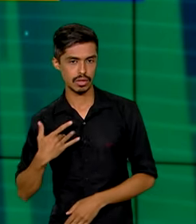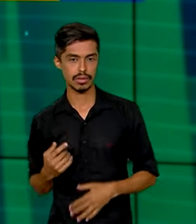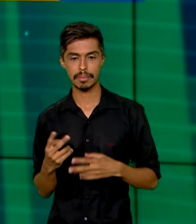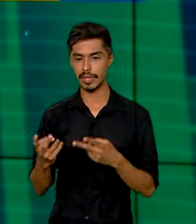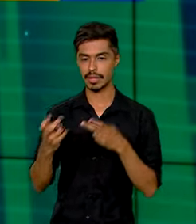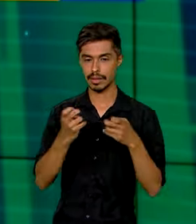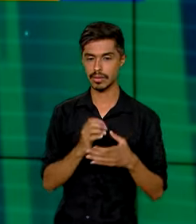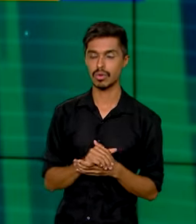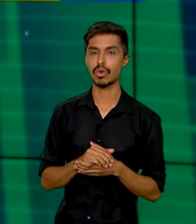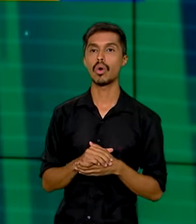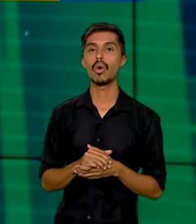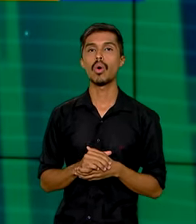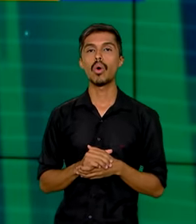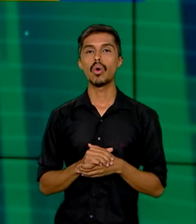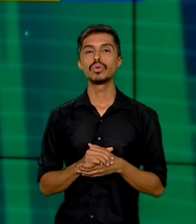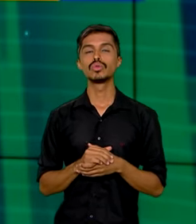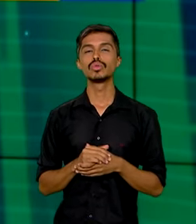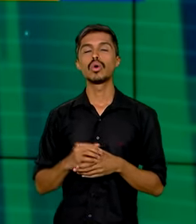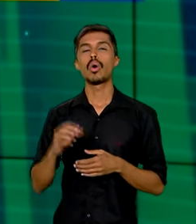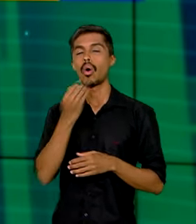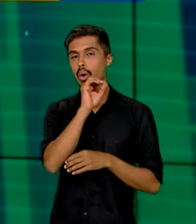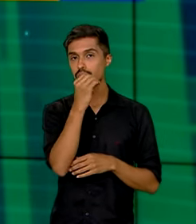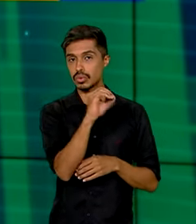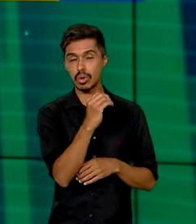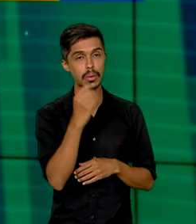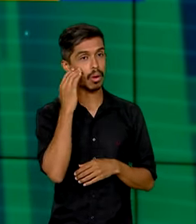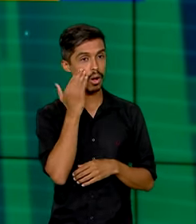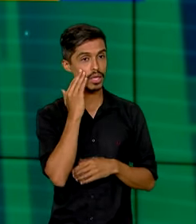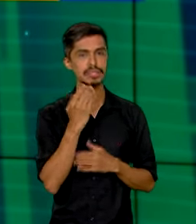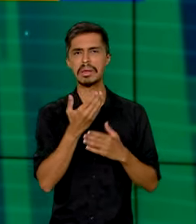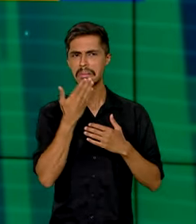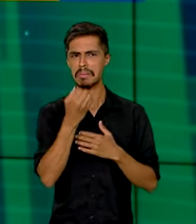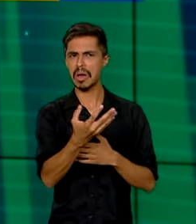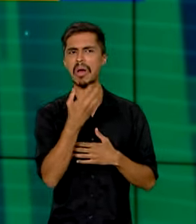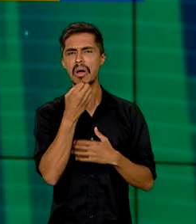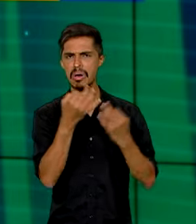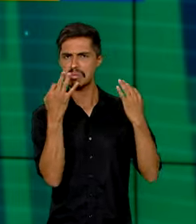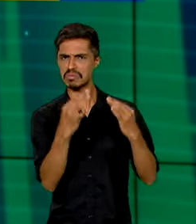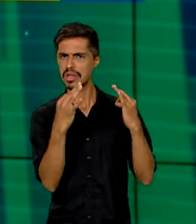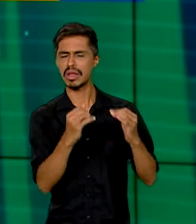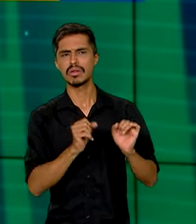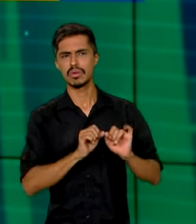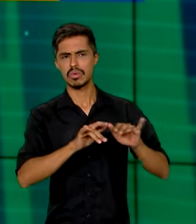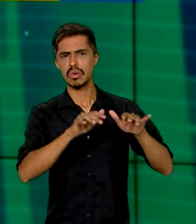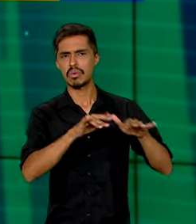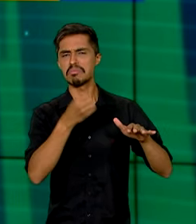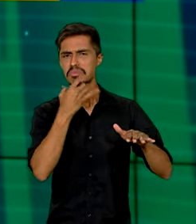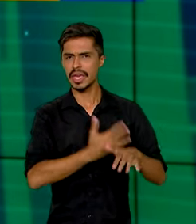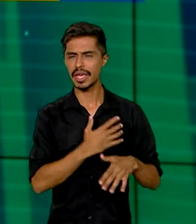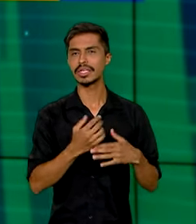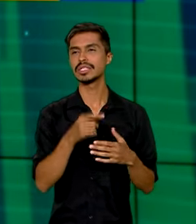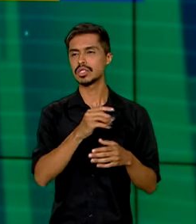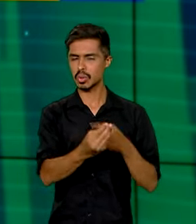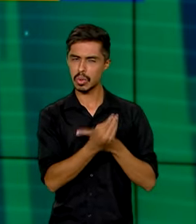que o Outubro Rosa tem sido muito bem sucedido com relação às mulheres, que em geral têm um pouco esse cuidado